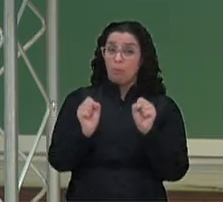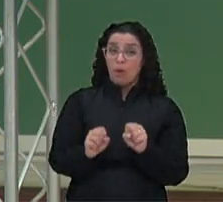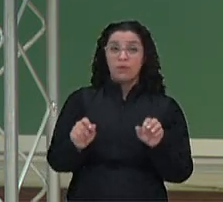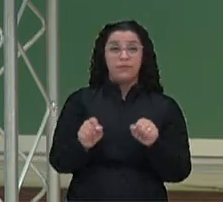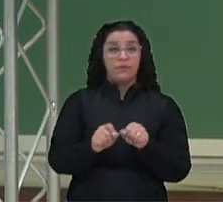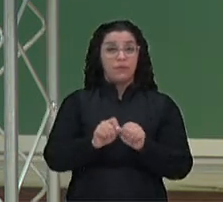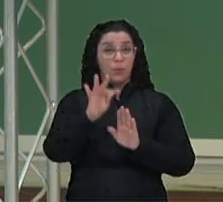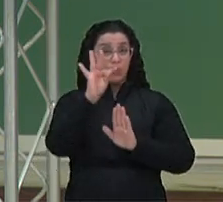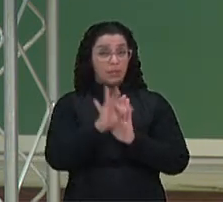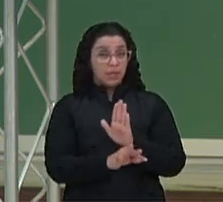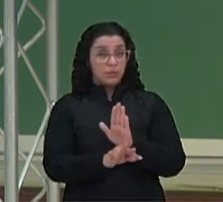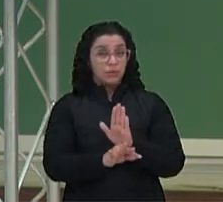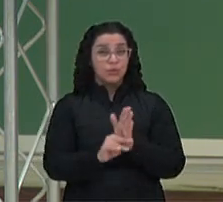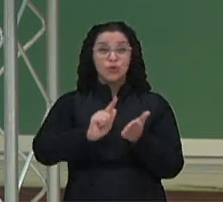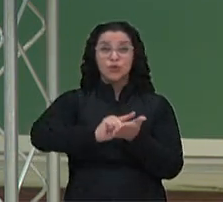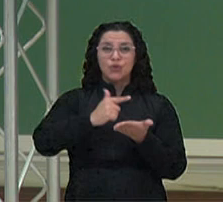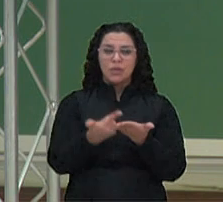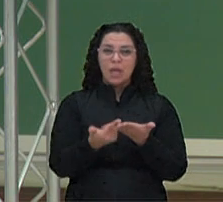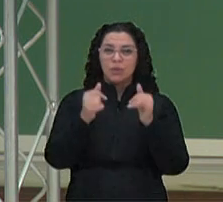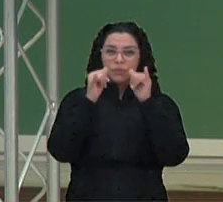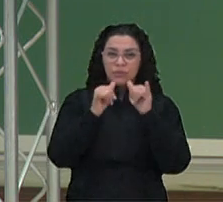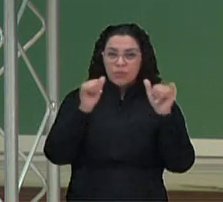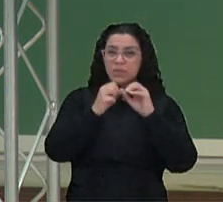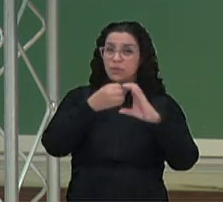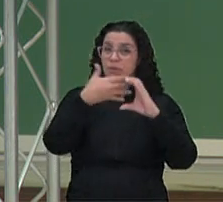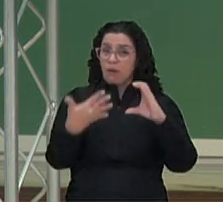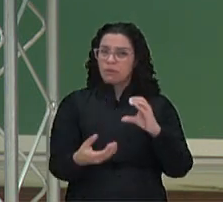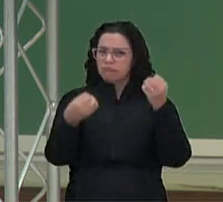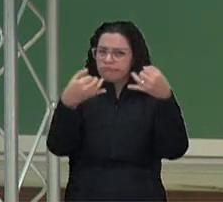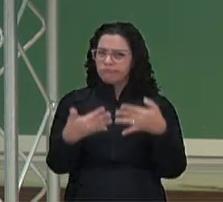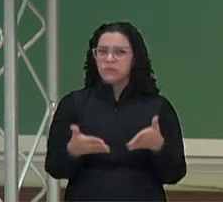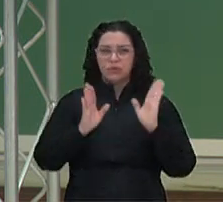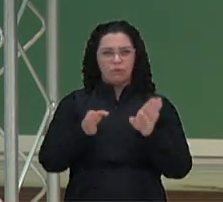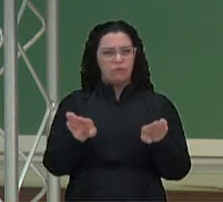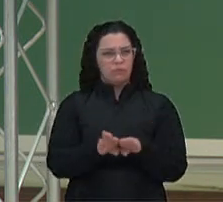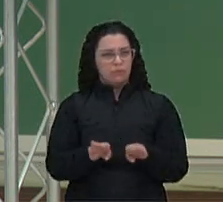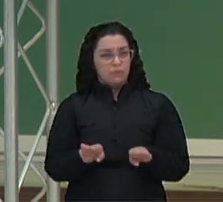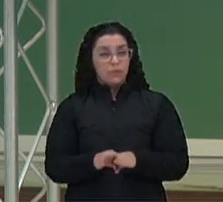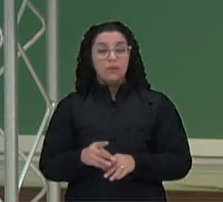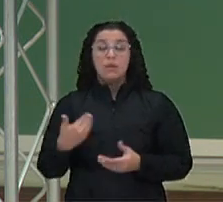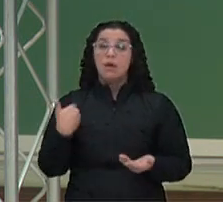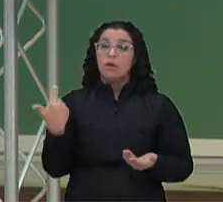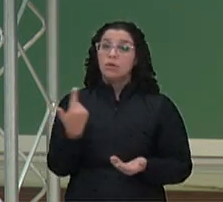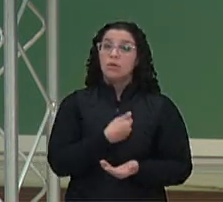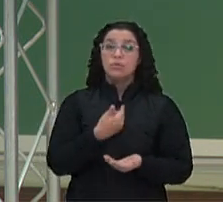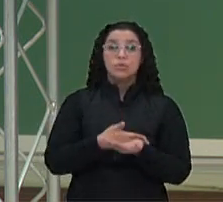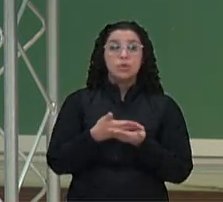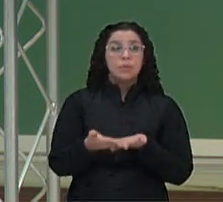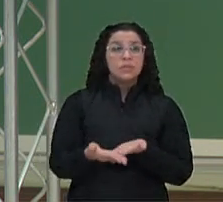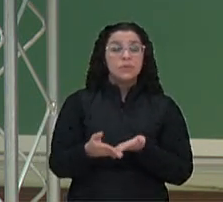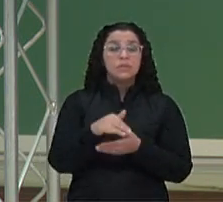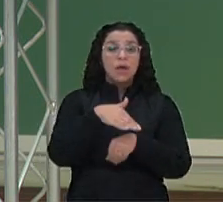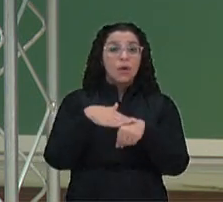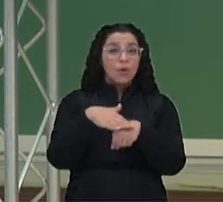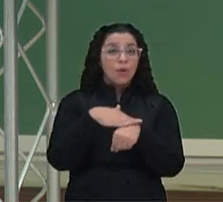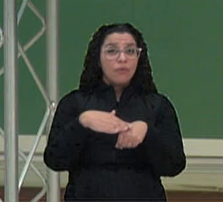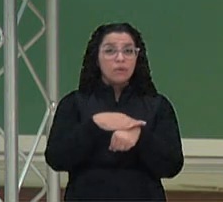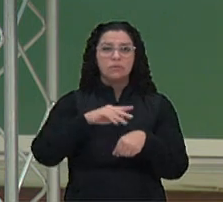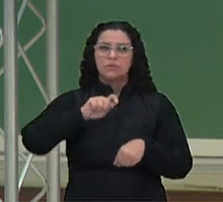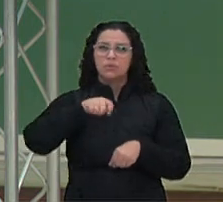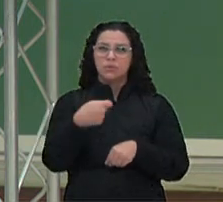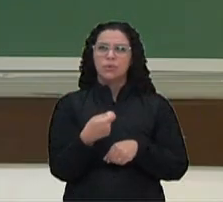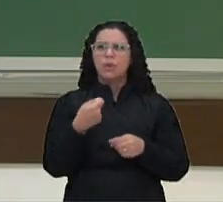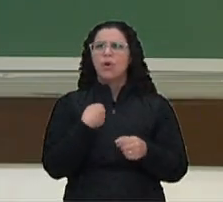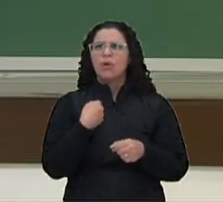produzir um texto jornalístico informativo, você já sabe das características desse tipo de texto. E começamos a conversar um pouco sobre o fato